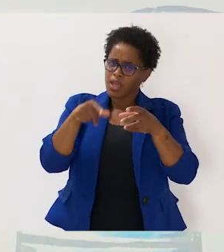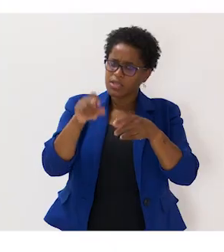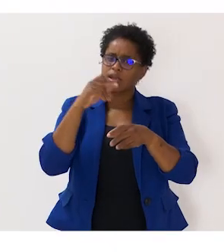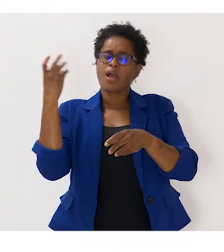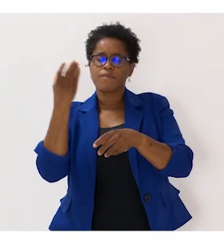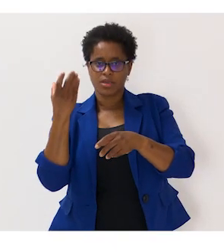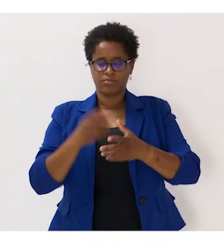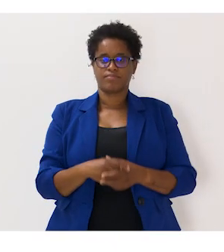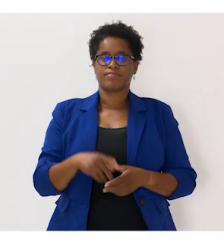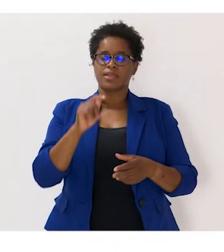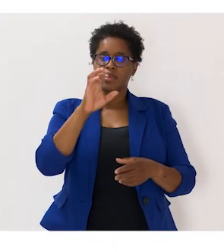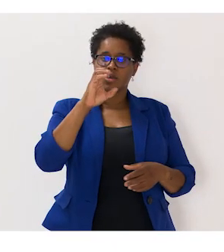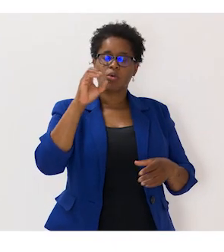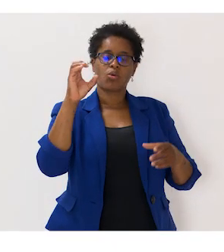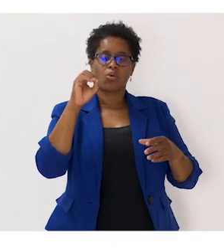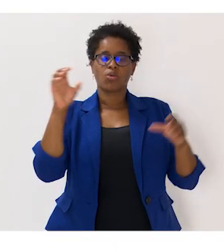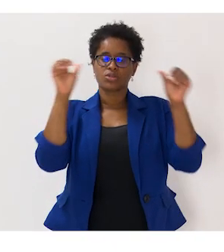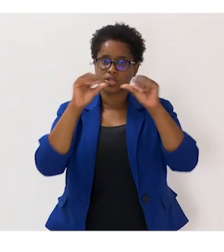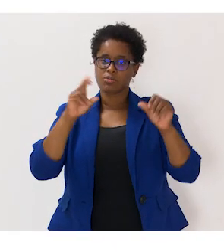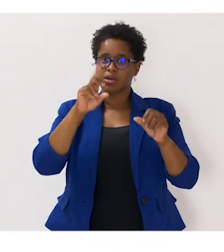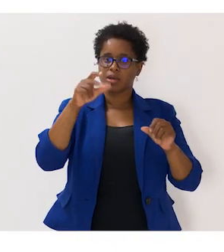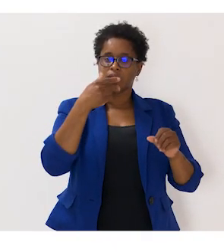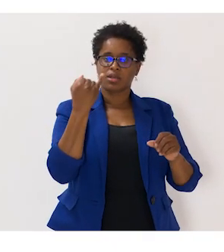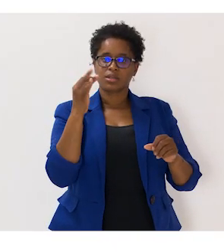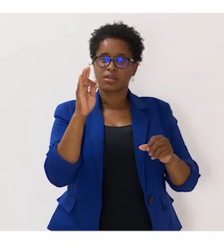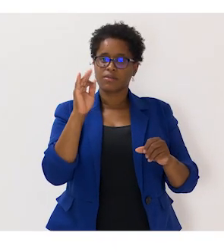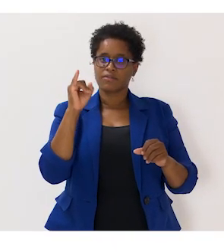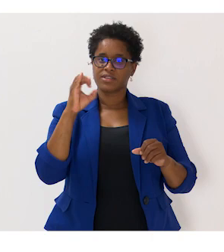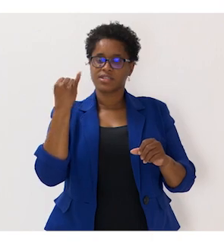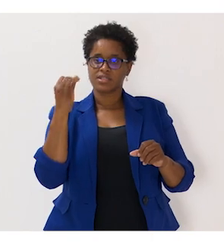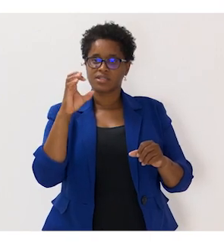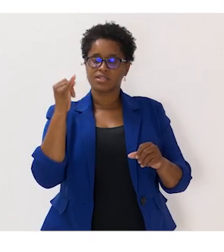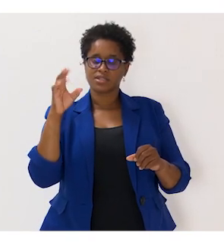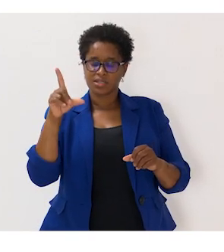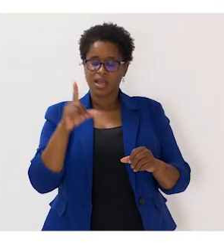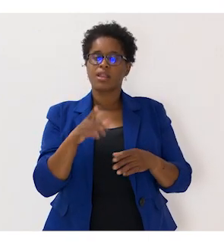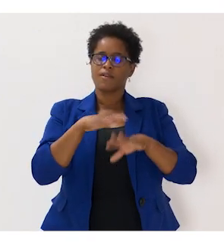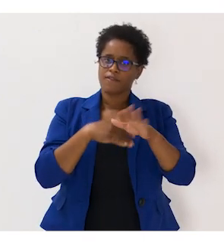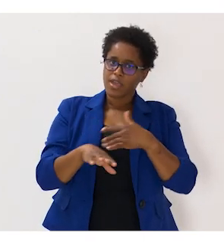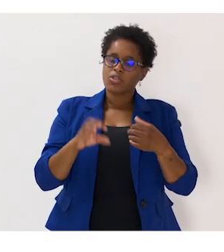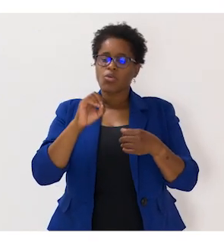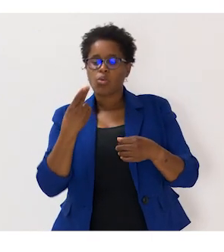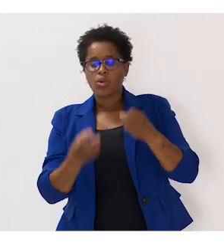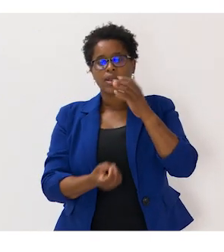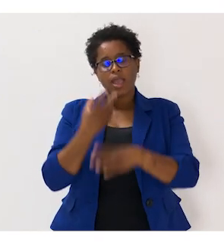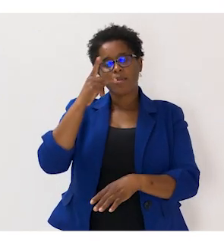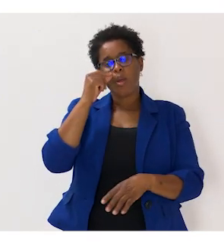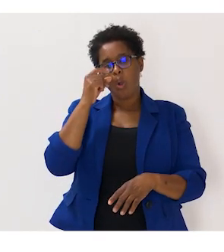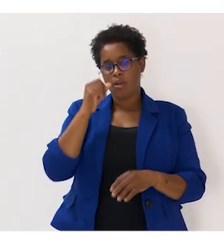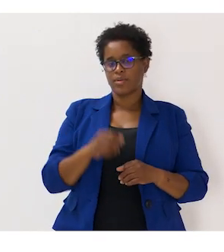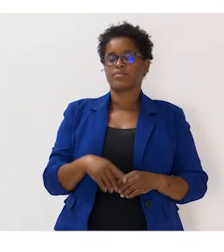ambiente. E ecossistemas artificiais, o nome já diz, ser artificial é feita ou criada pelo